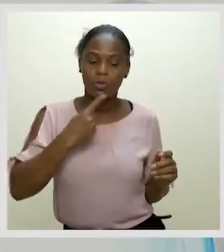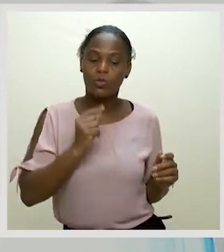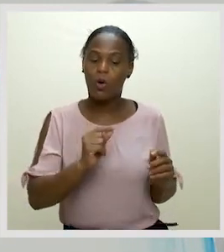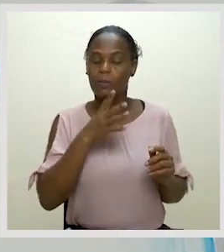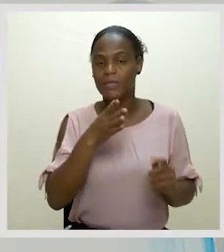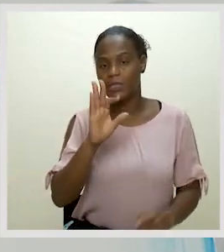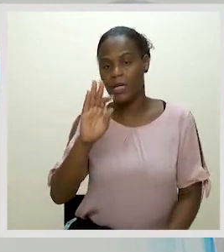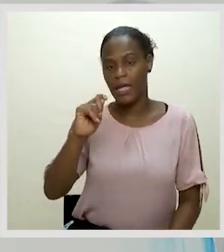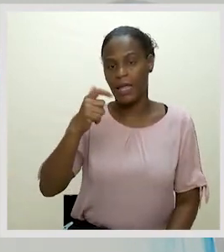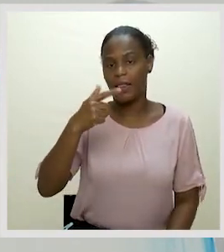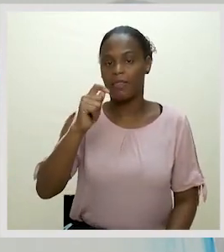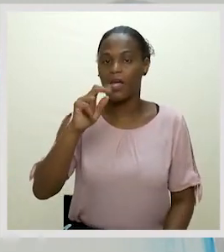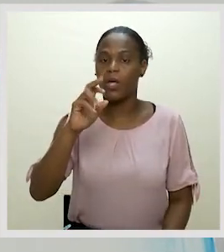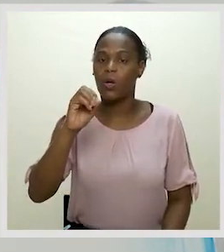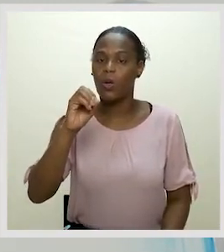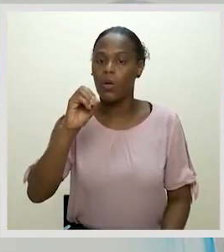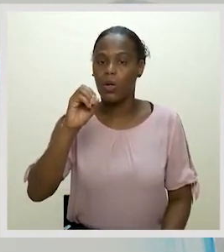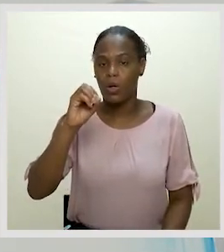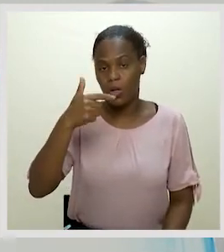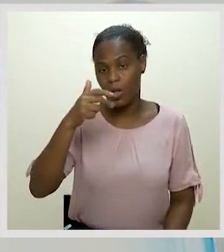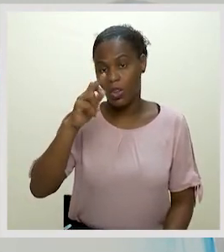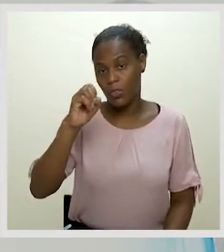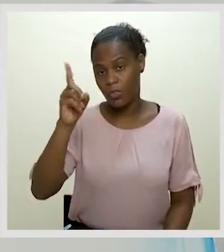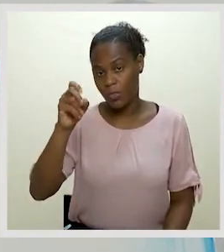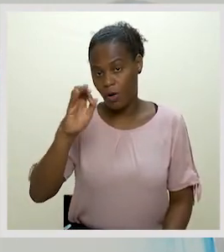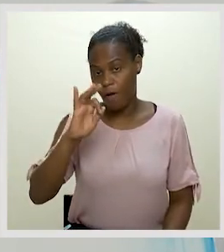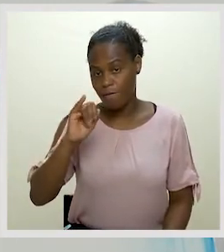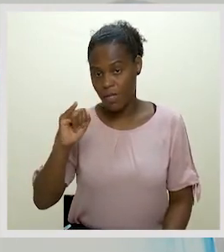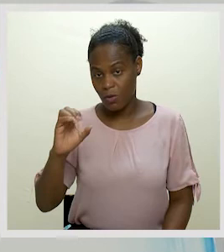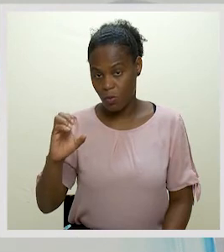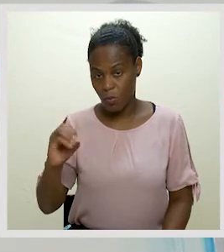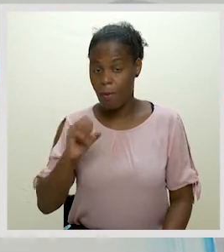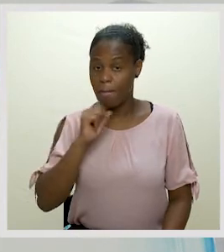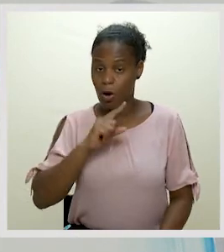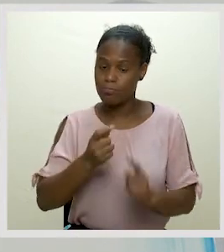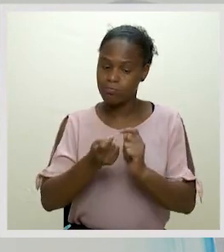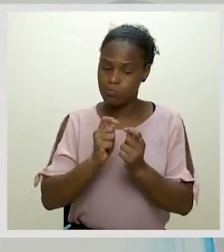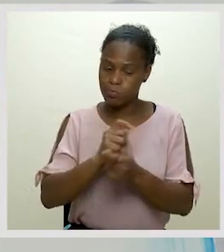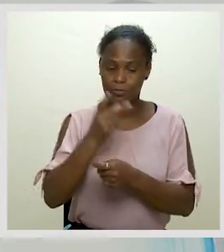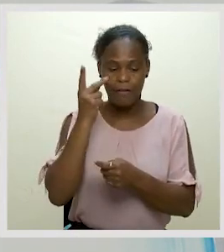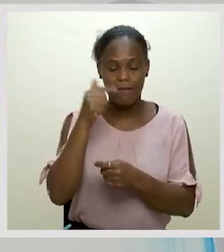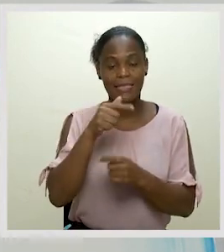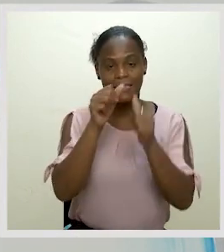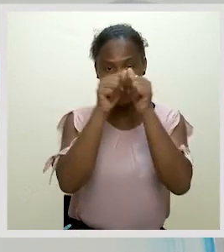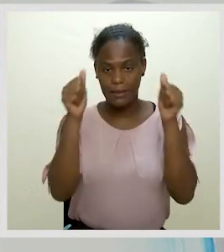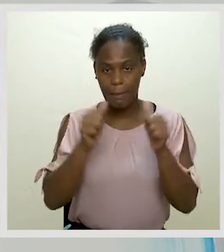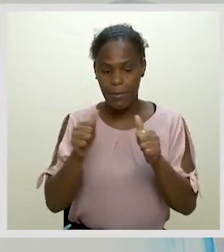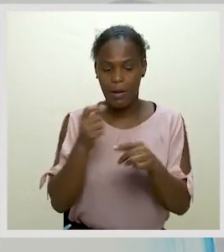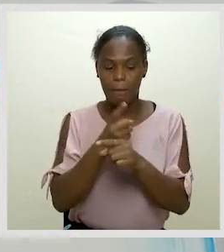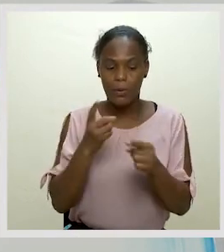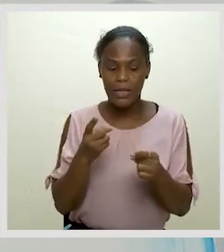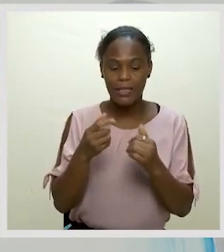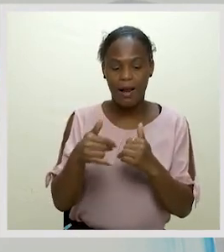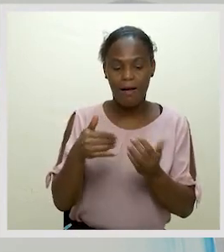nós chamamos de heterotróficos, poderiam, obviamente, adaptar-se a este sistema. Então,